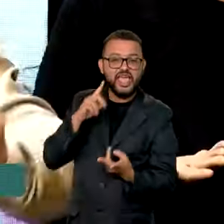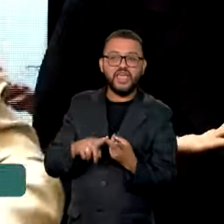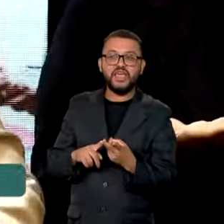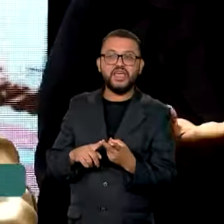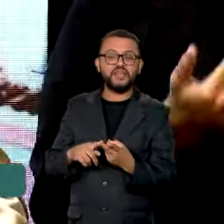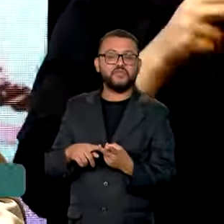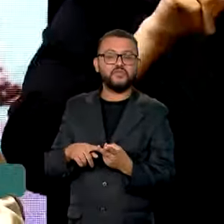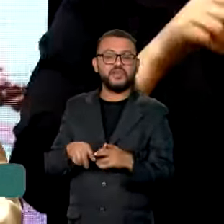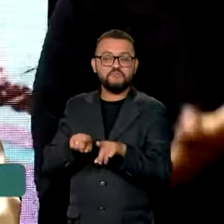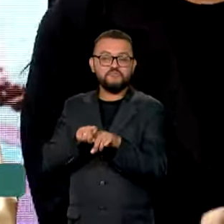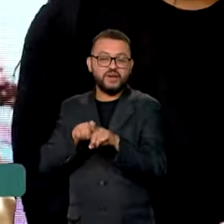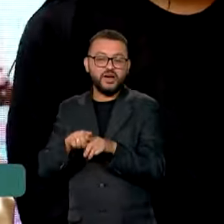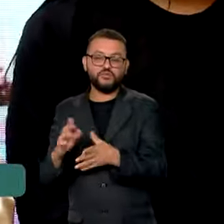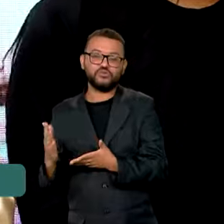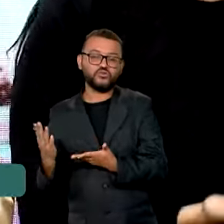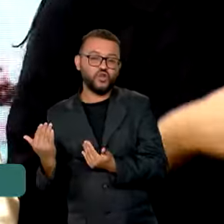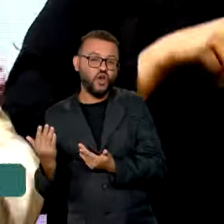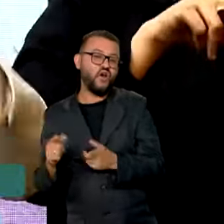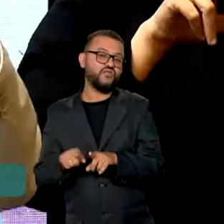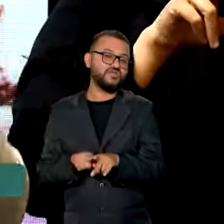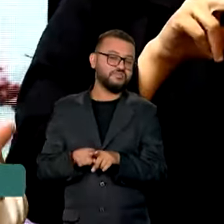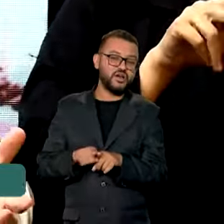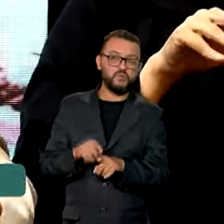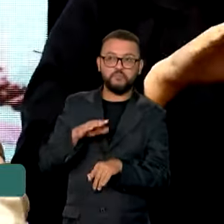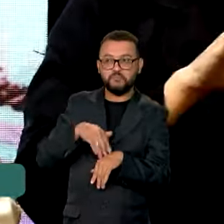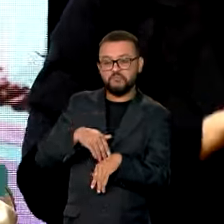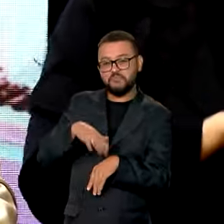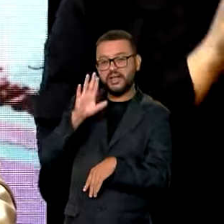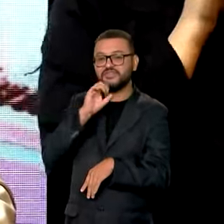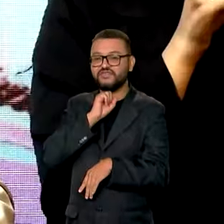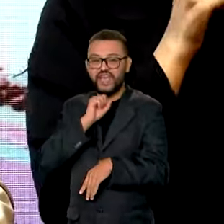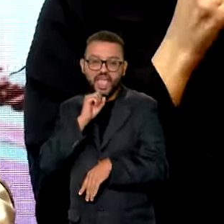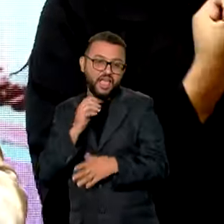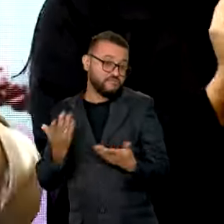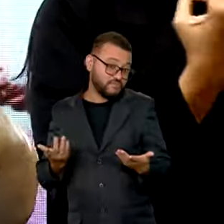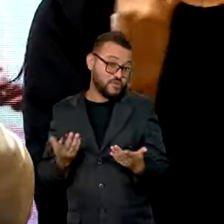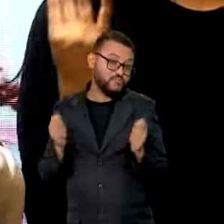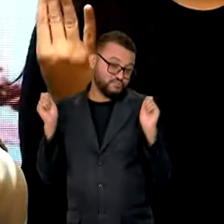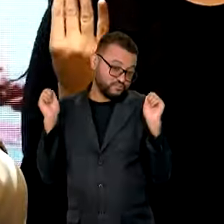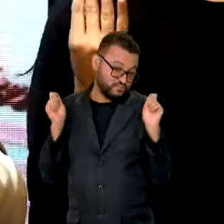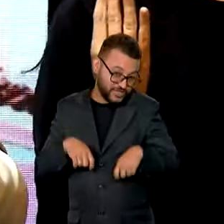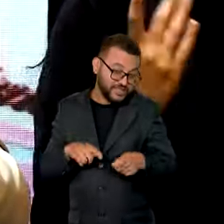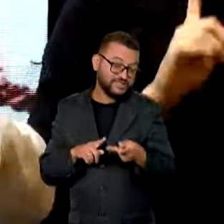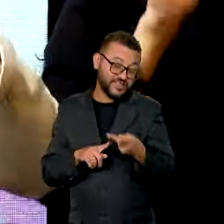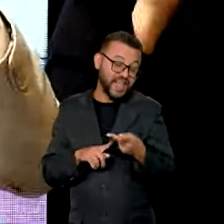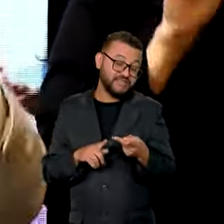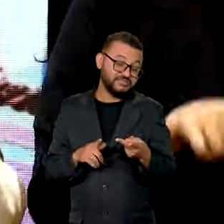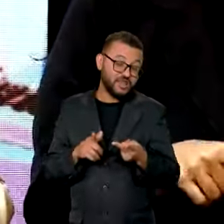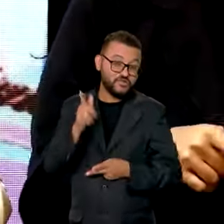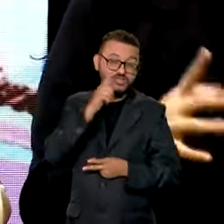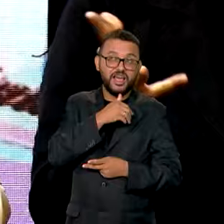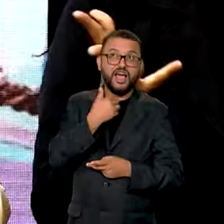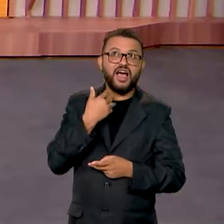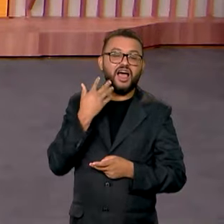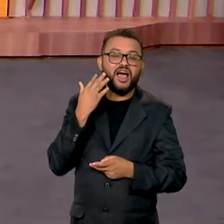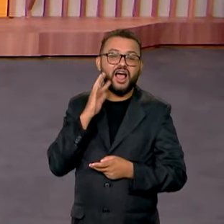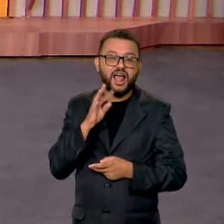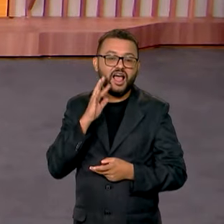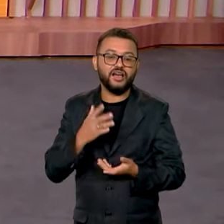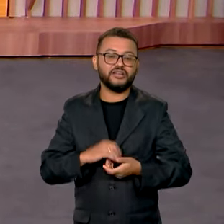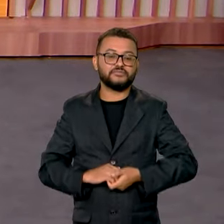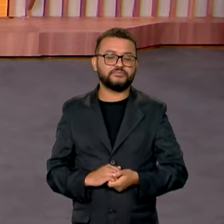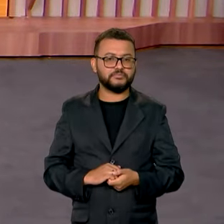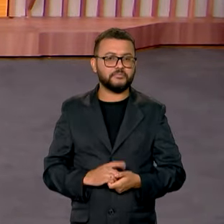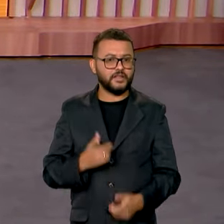seus irmãos mais novos, irmãos mais velhos. Quantos vão conseguir fazer isso? Isso é absolutamente fantástico.